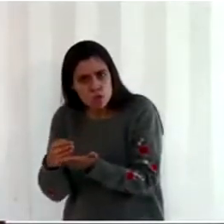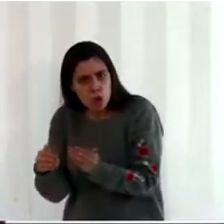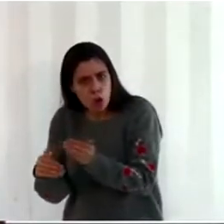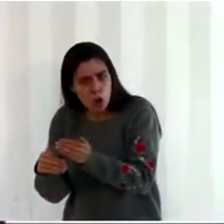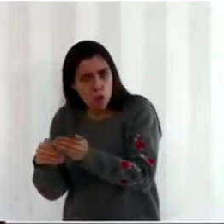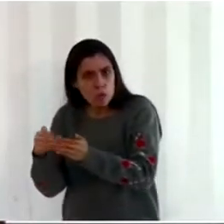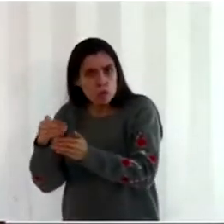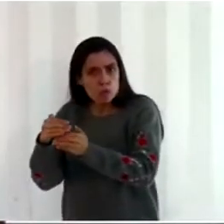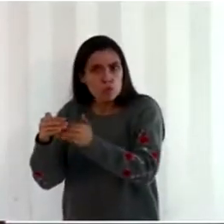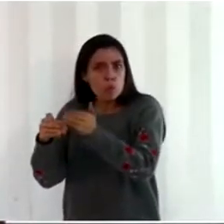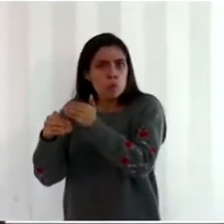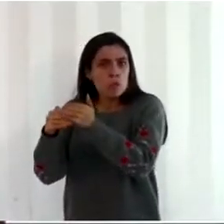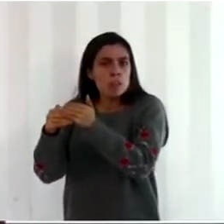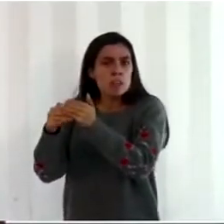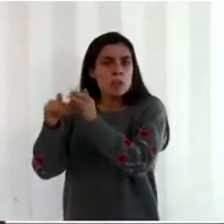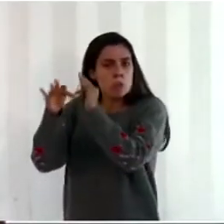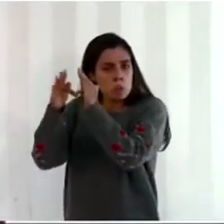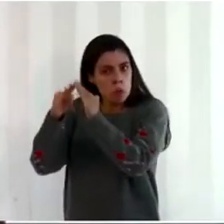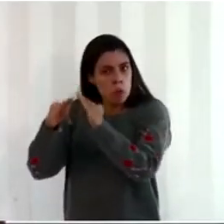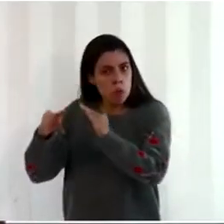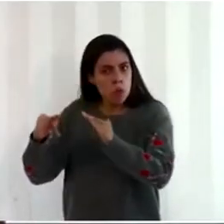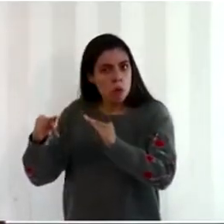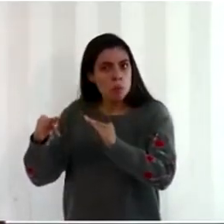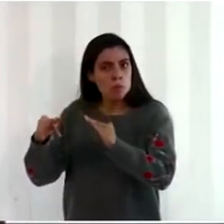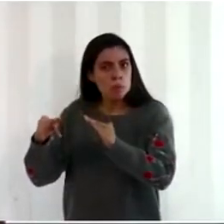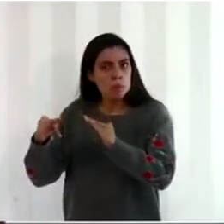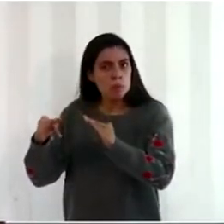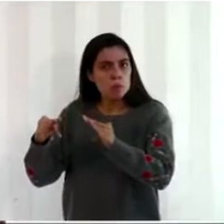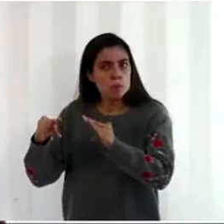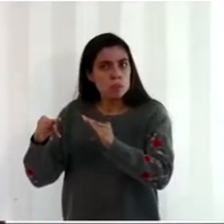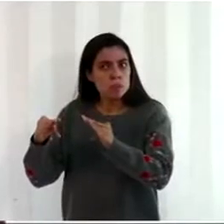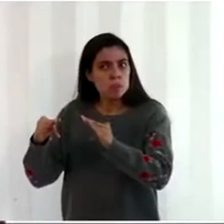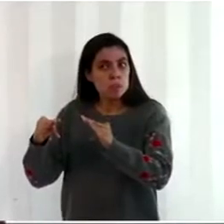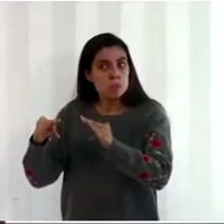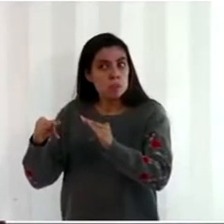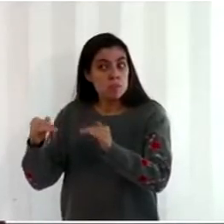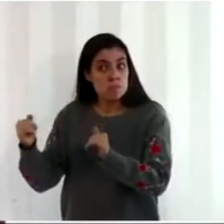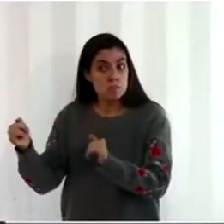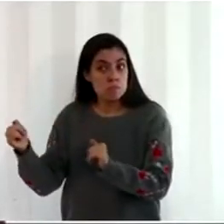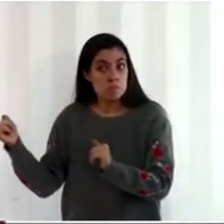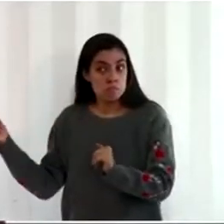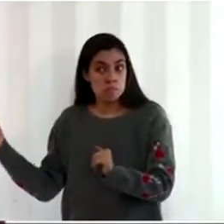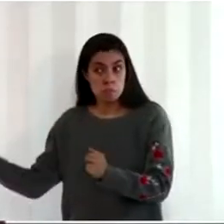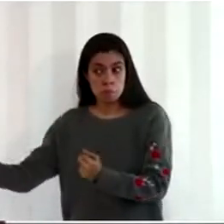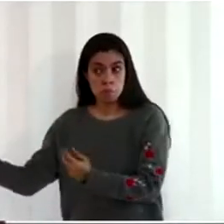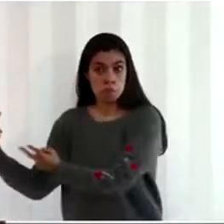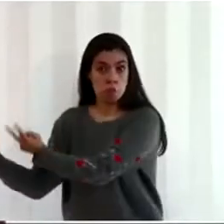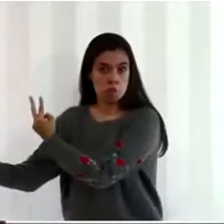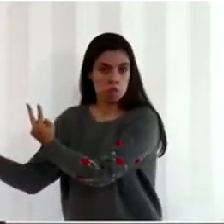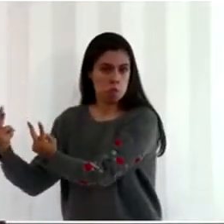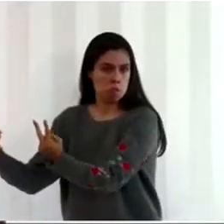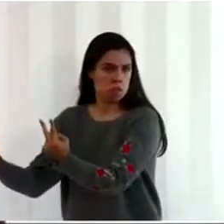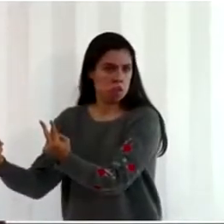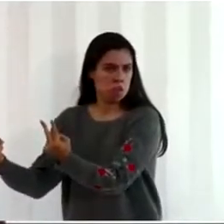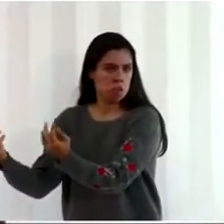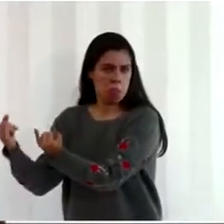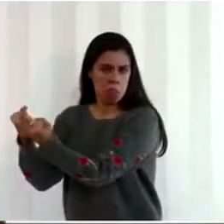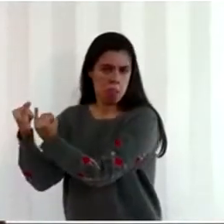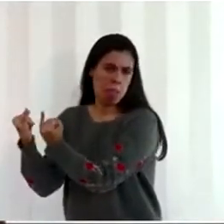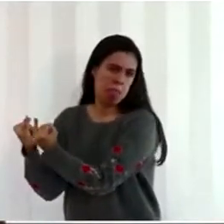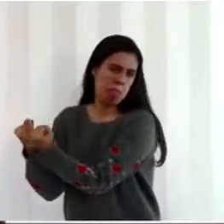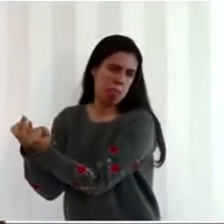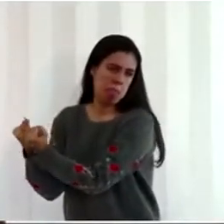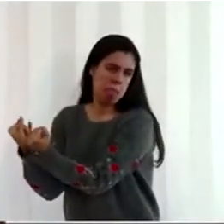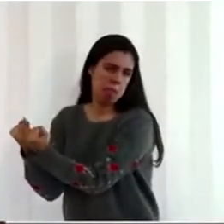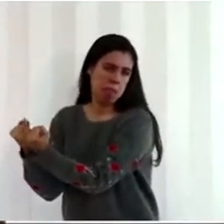vai decorar suas casas, vai cuidar da sua vida, e a casa de Deus permanece em ruínas. Por causa disso, irmãos, o Senhor vai